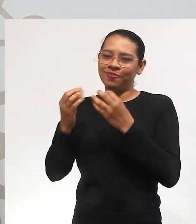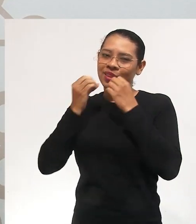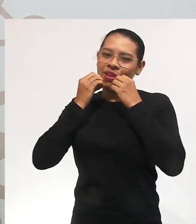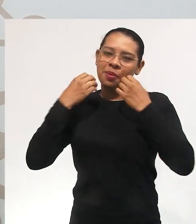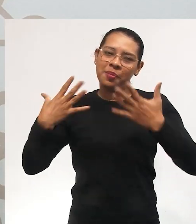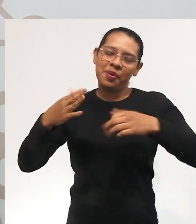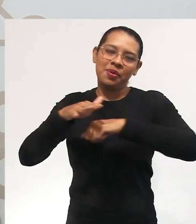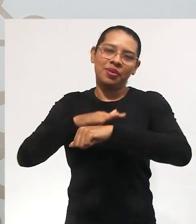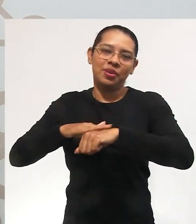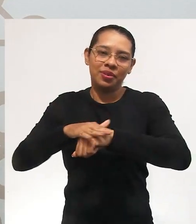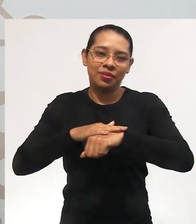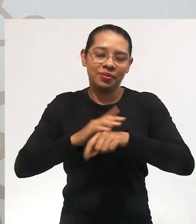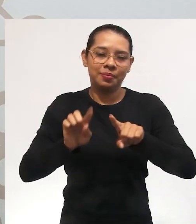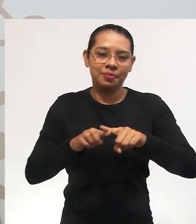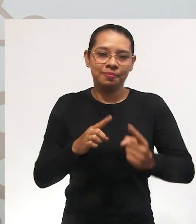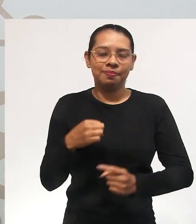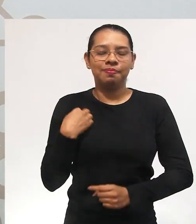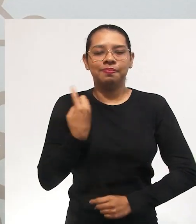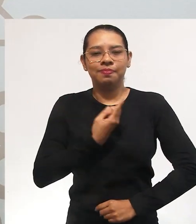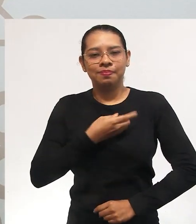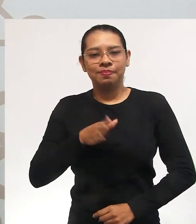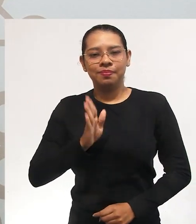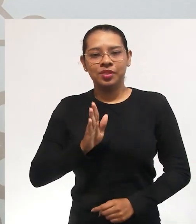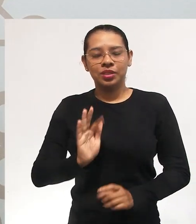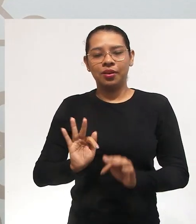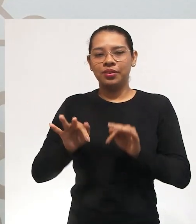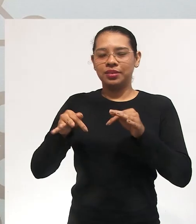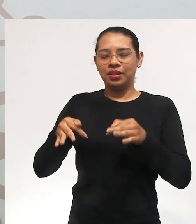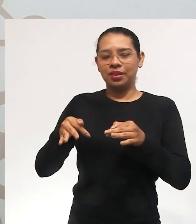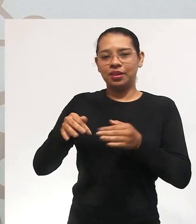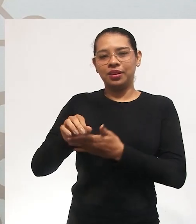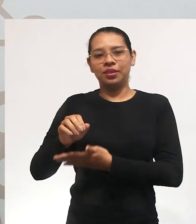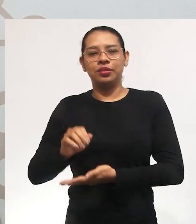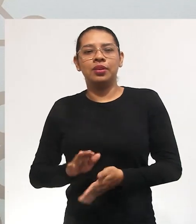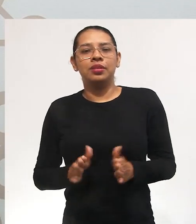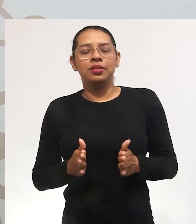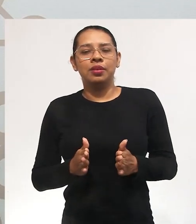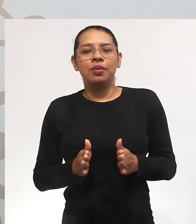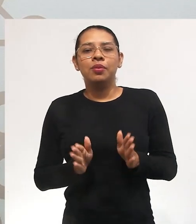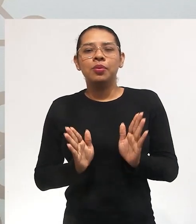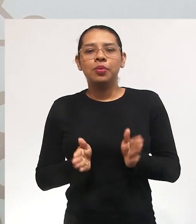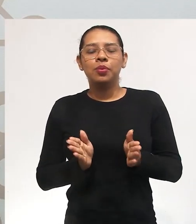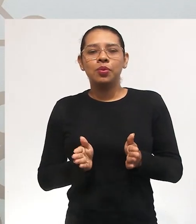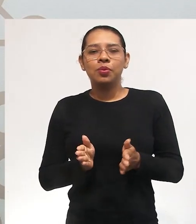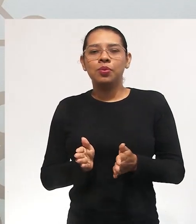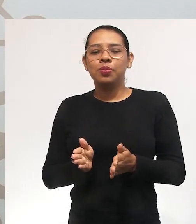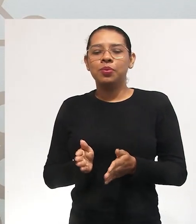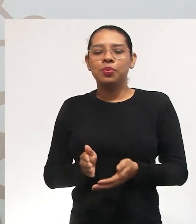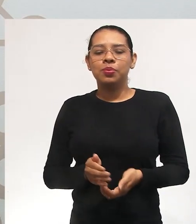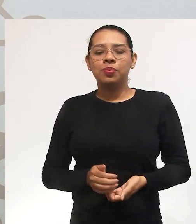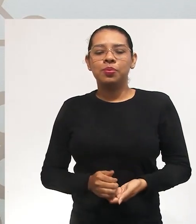o bate-papo está muito bom, mas a gente vai caminhando já para o nosso encerramento.